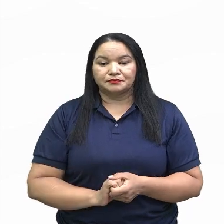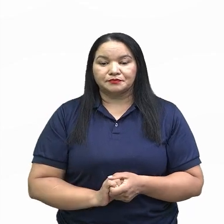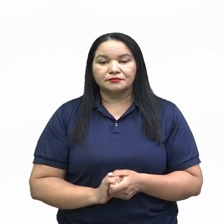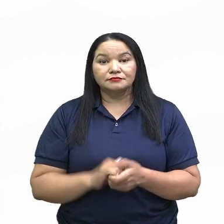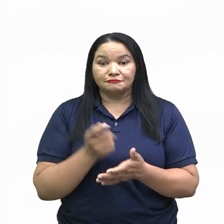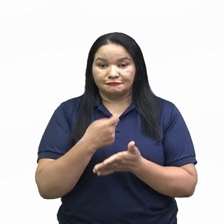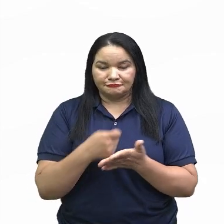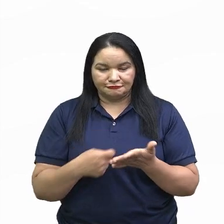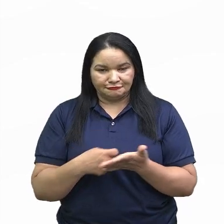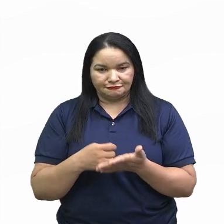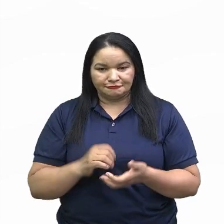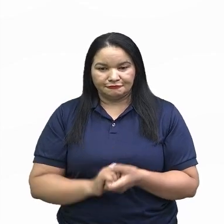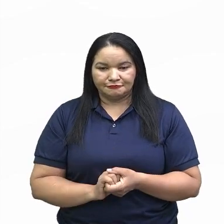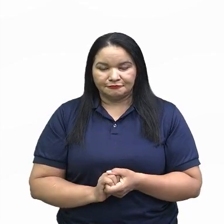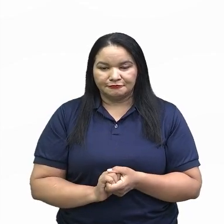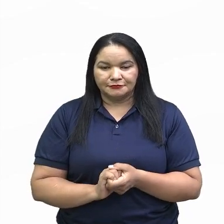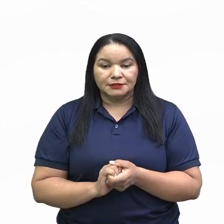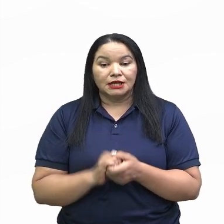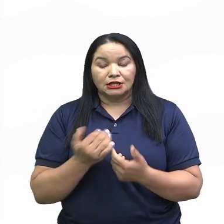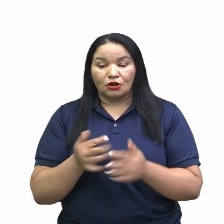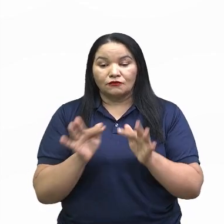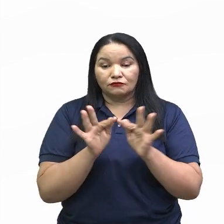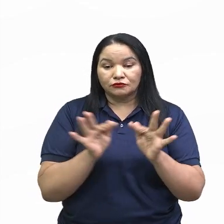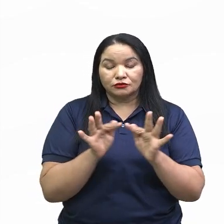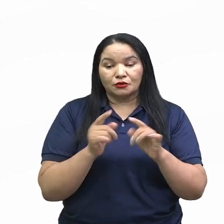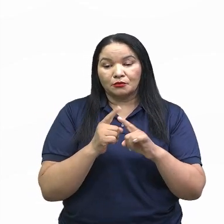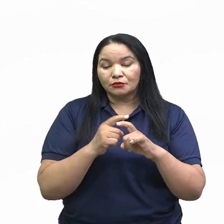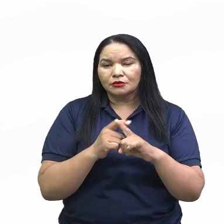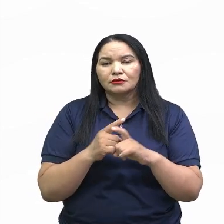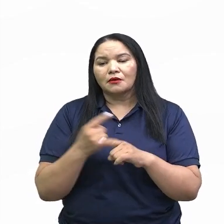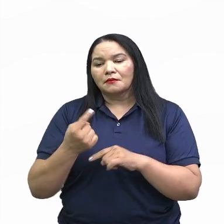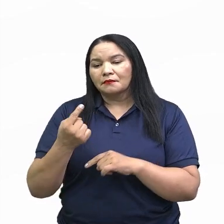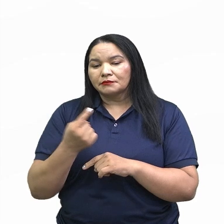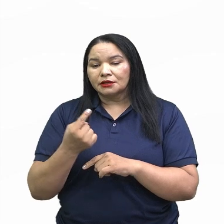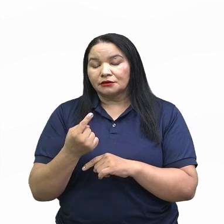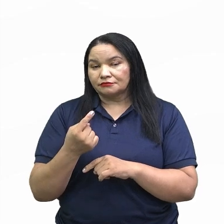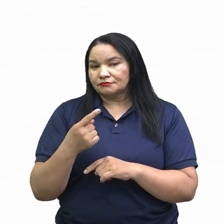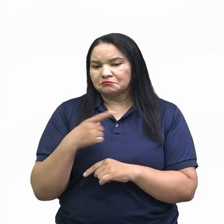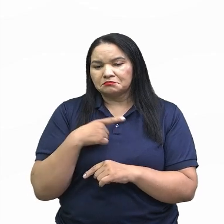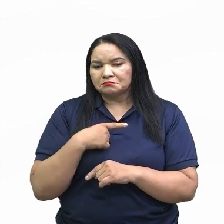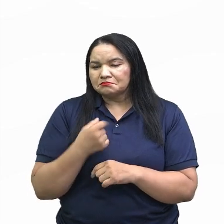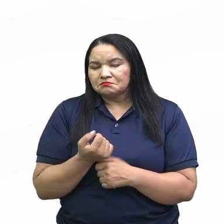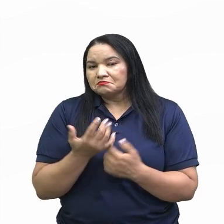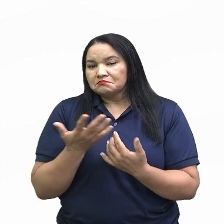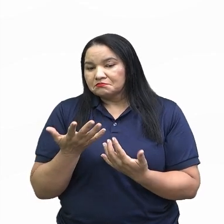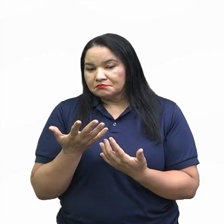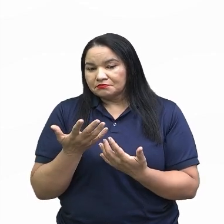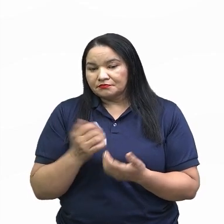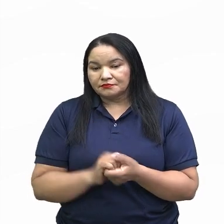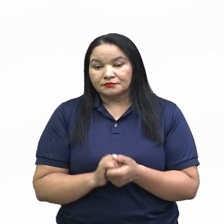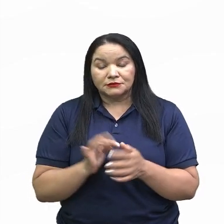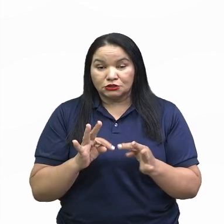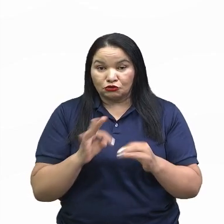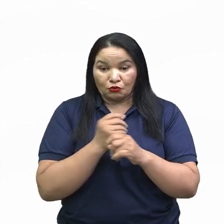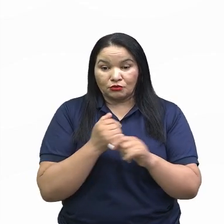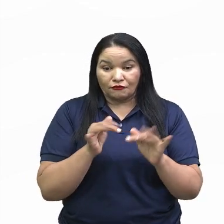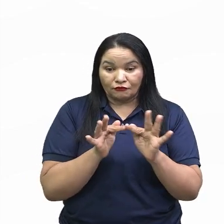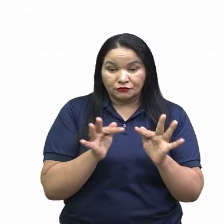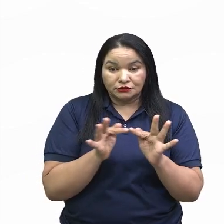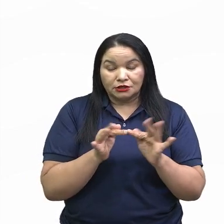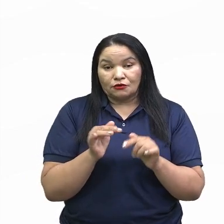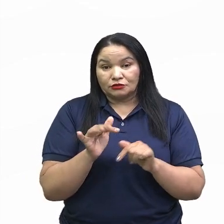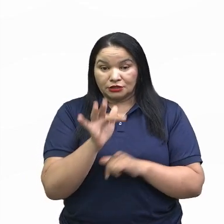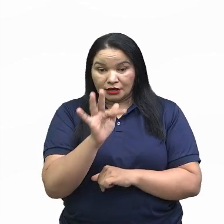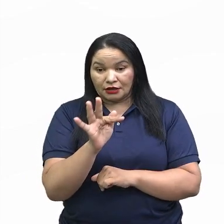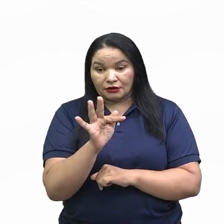as anotações. Função polinomial do primeiro grau, quando é que eu tenho? Toda função polinomial f, que vai